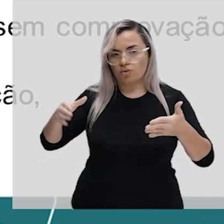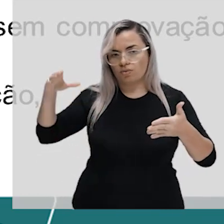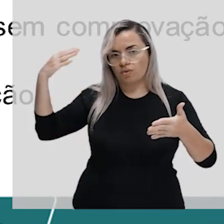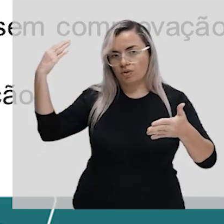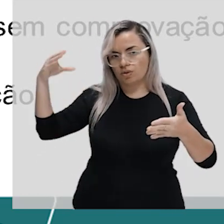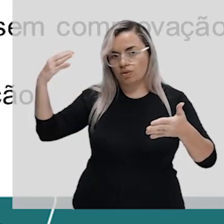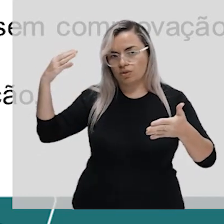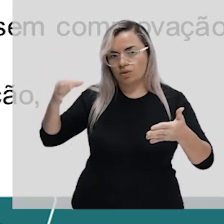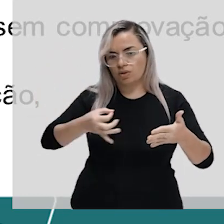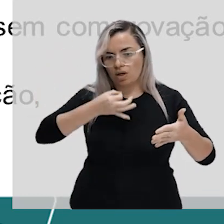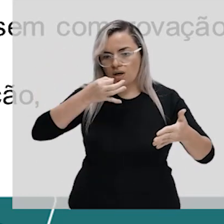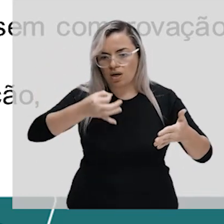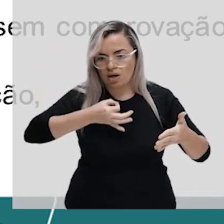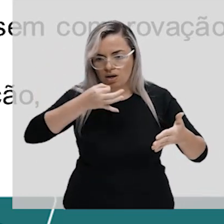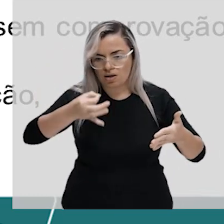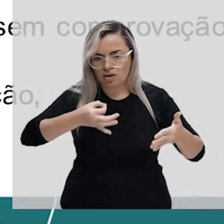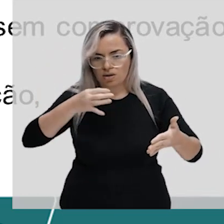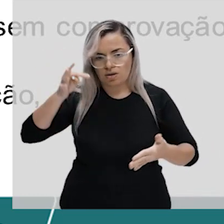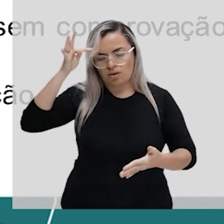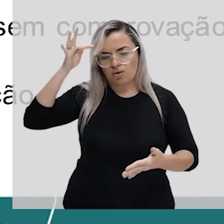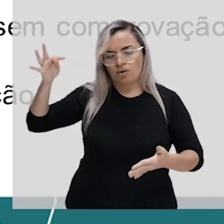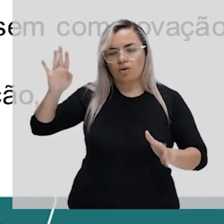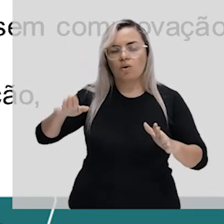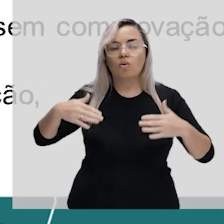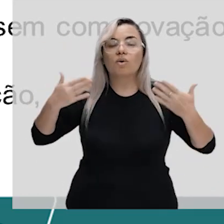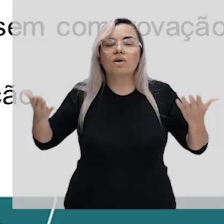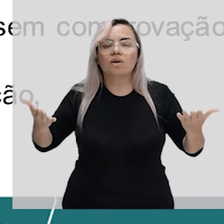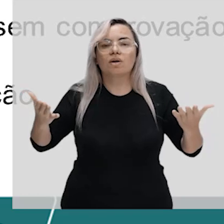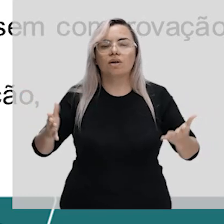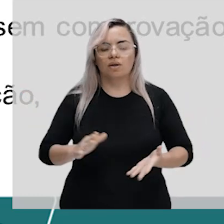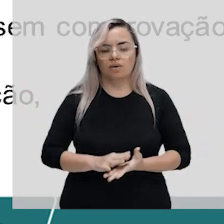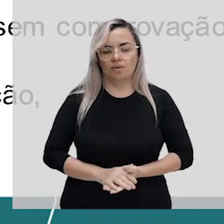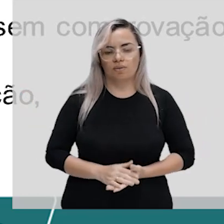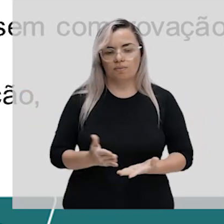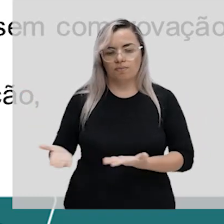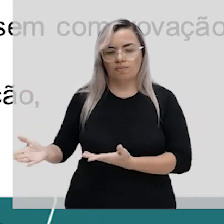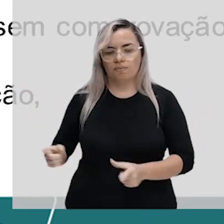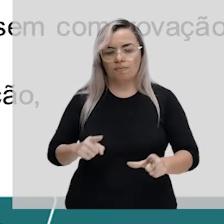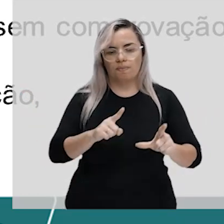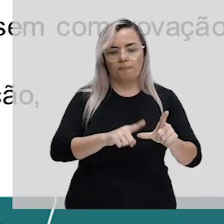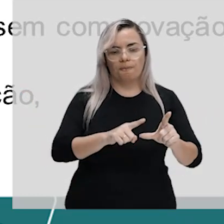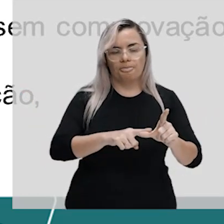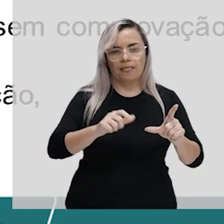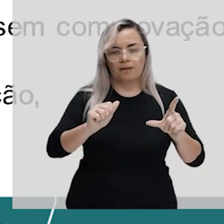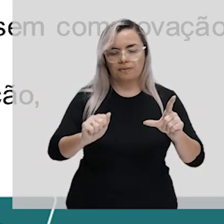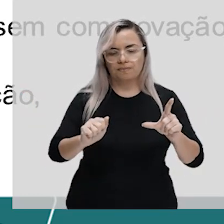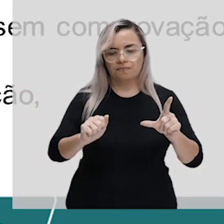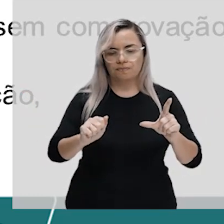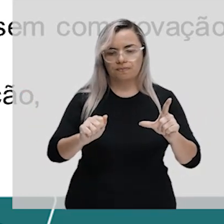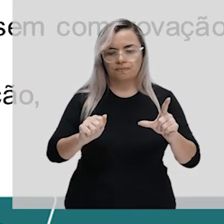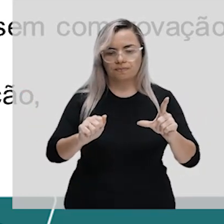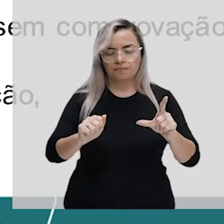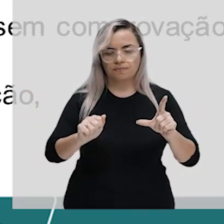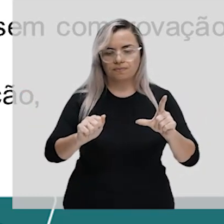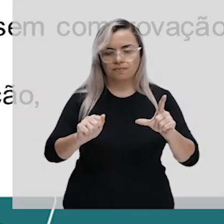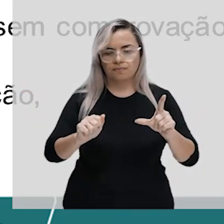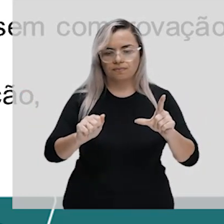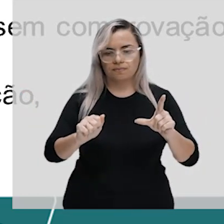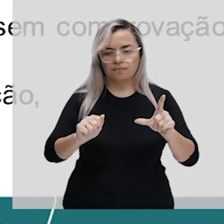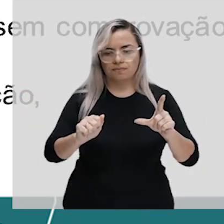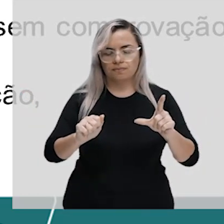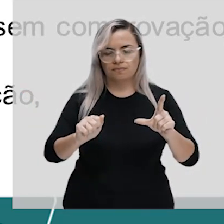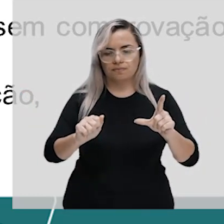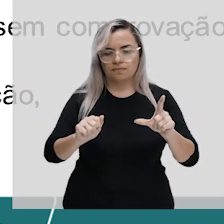ciência, teoria é... O que é teoria? Vamos lá. Letra A. Teoria é sinônimo de